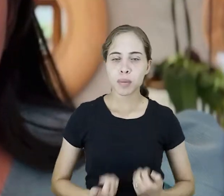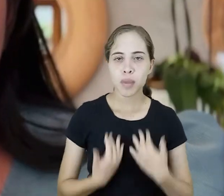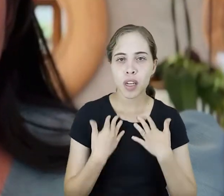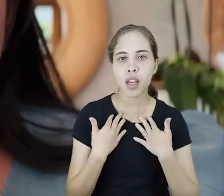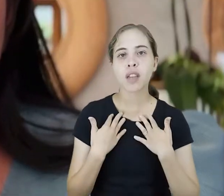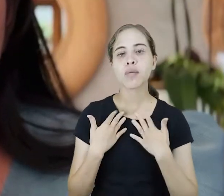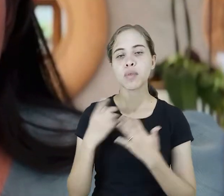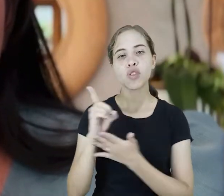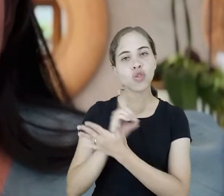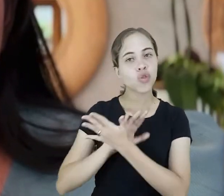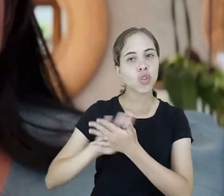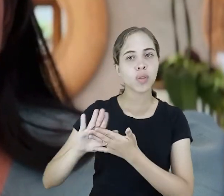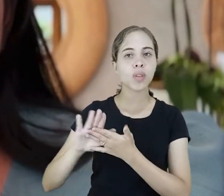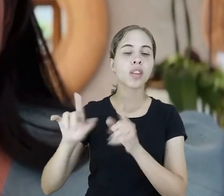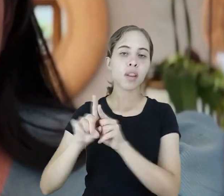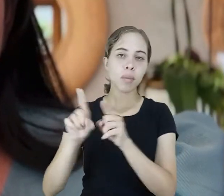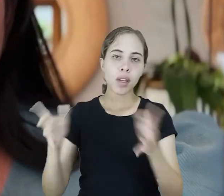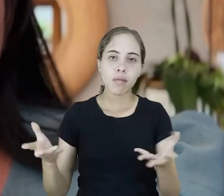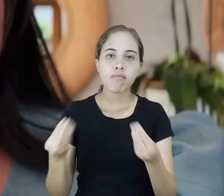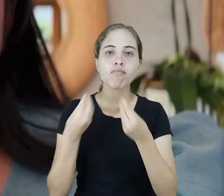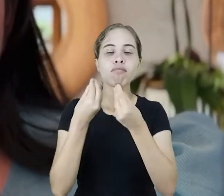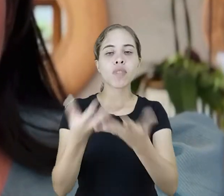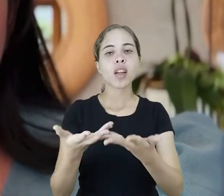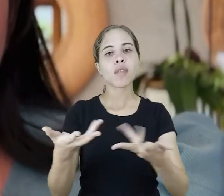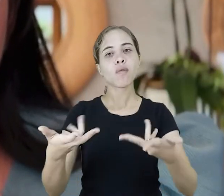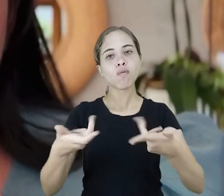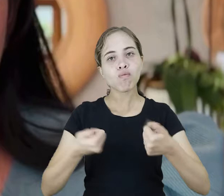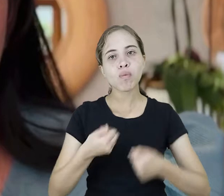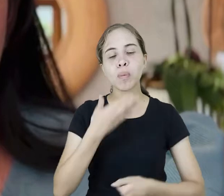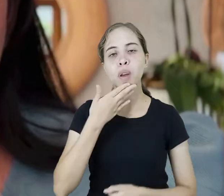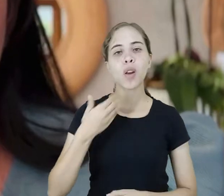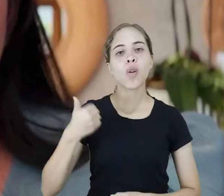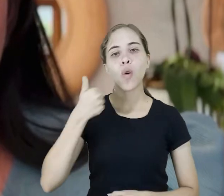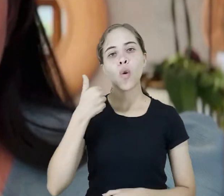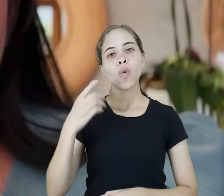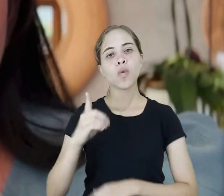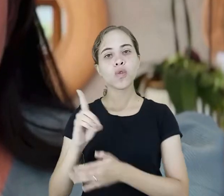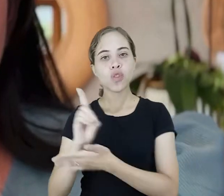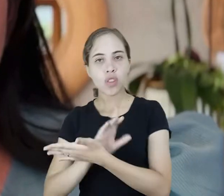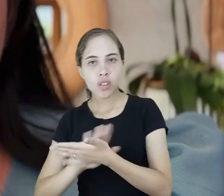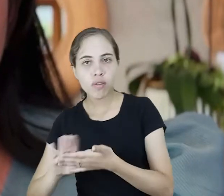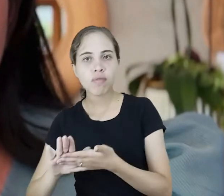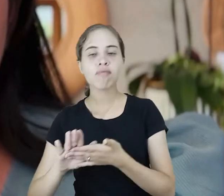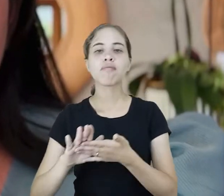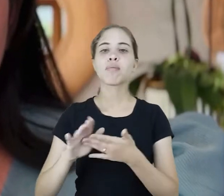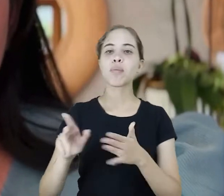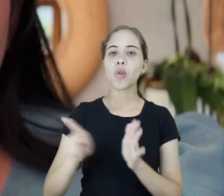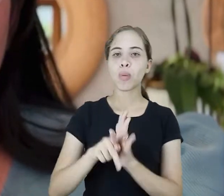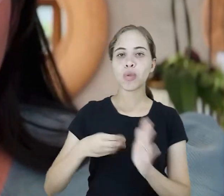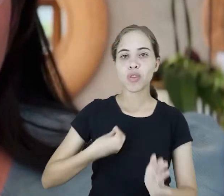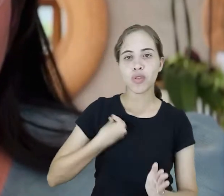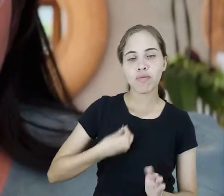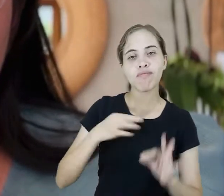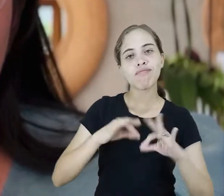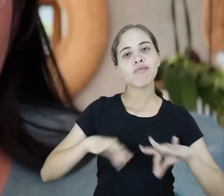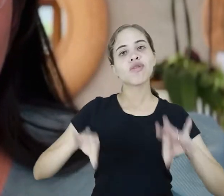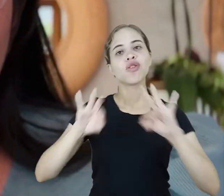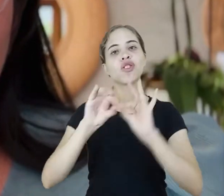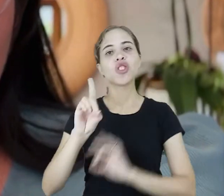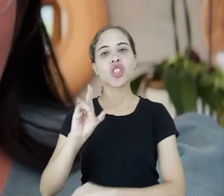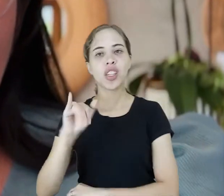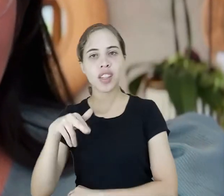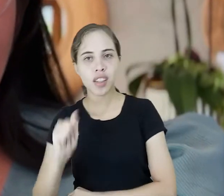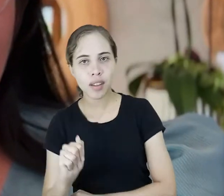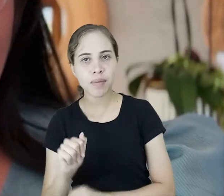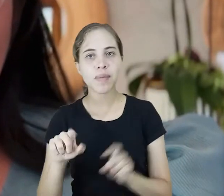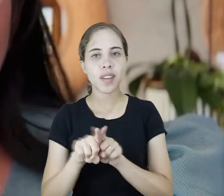e que qualificam os jovens para terem uma vida digna aqui na Terra e voltarem a viver junto com o